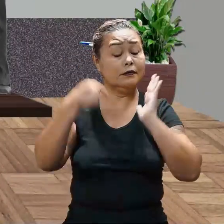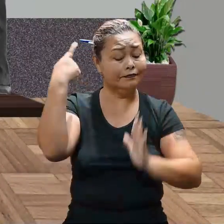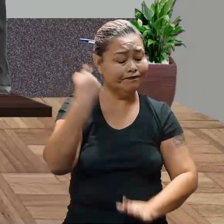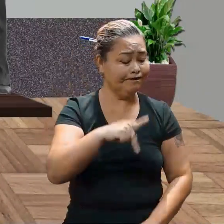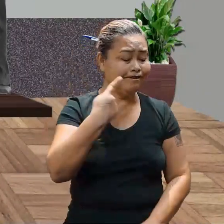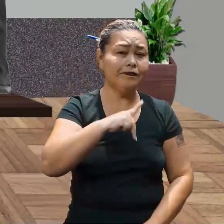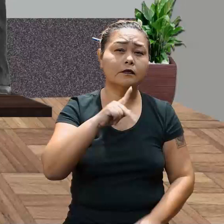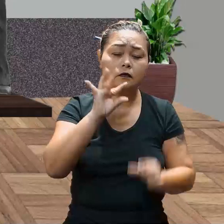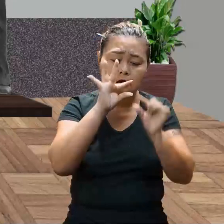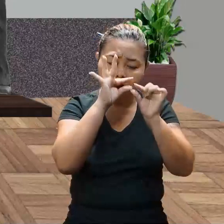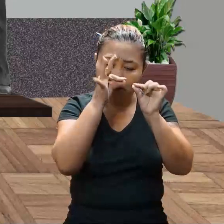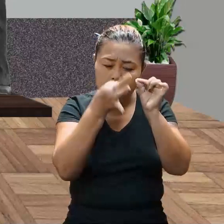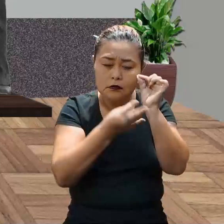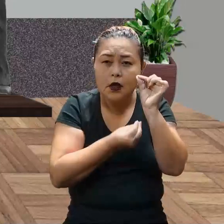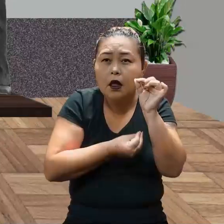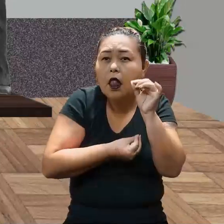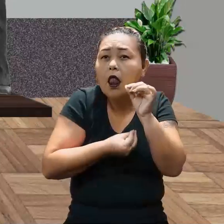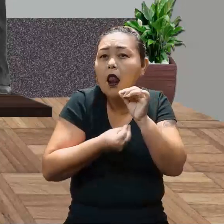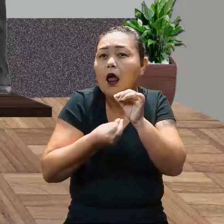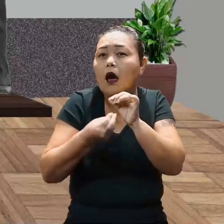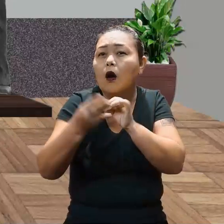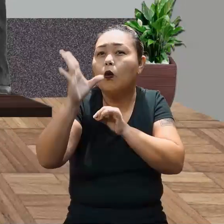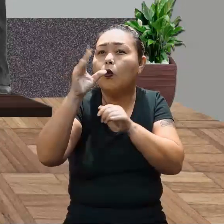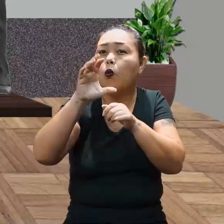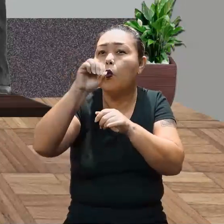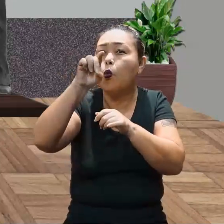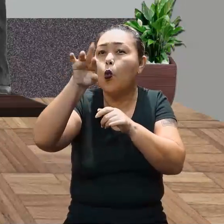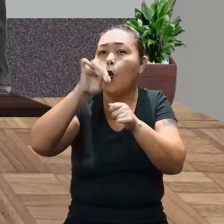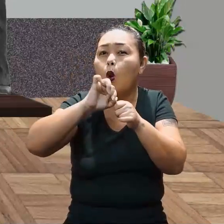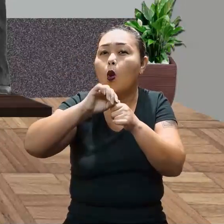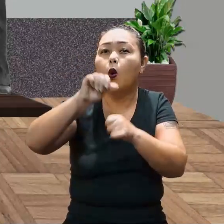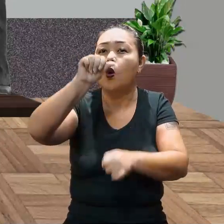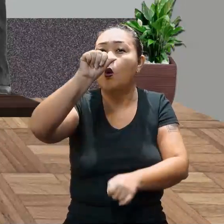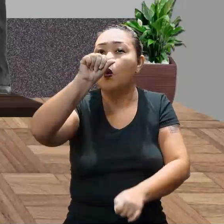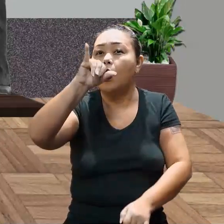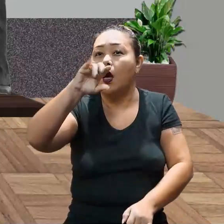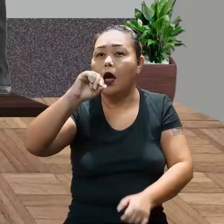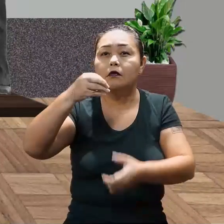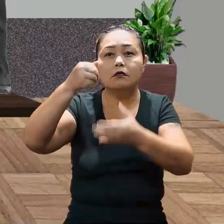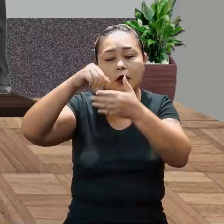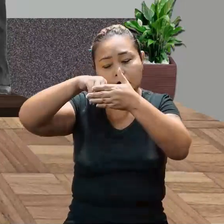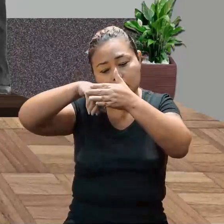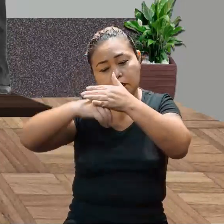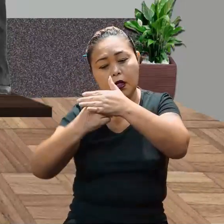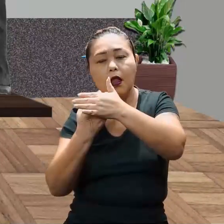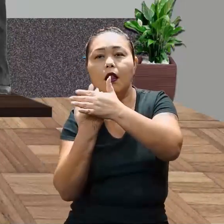daqui as sementes de seringa e levar para suas colônias na Ásia para ser plantadas.